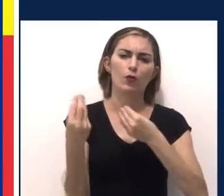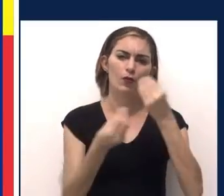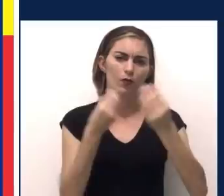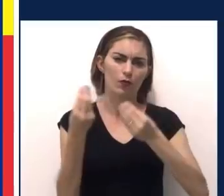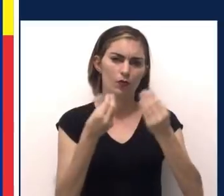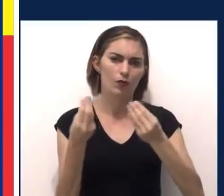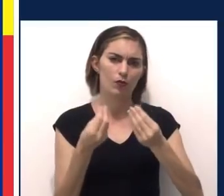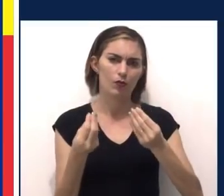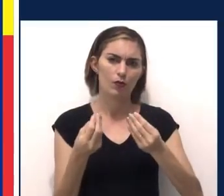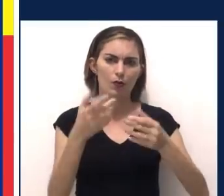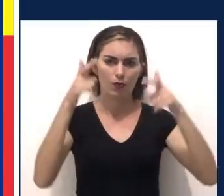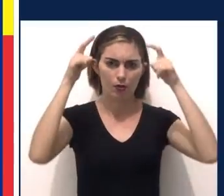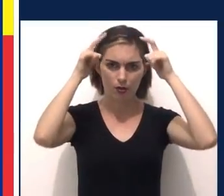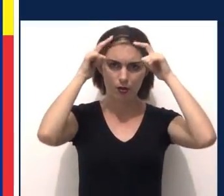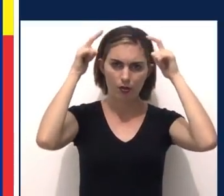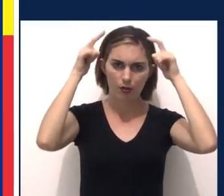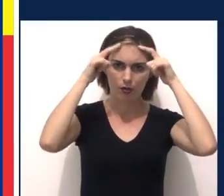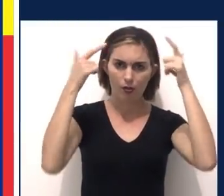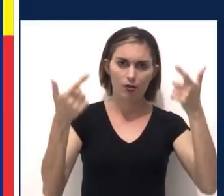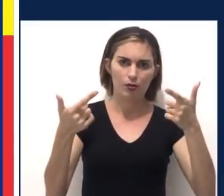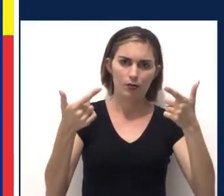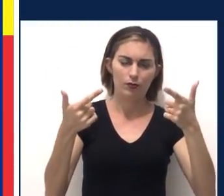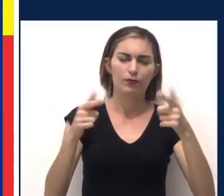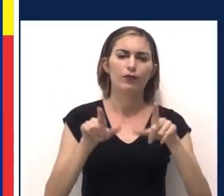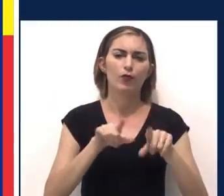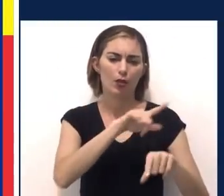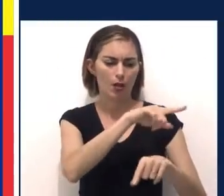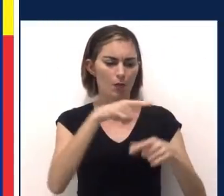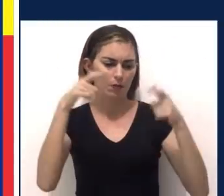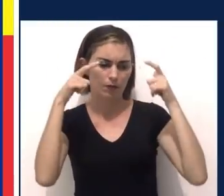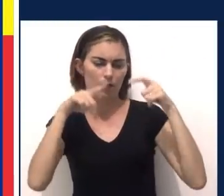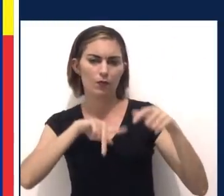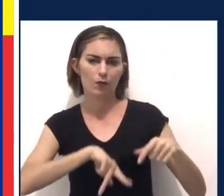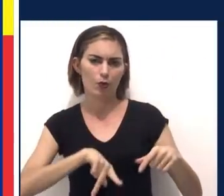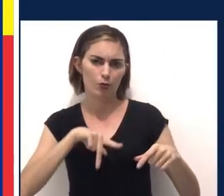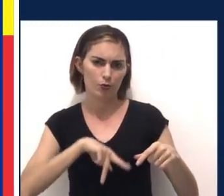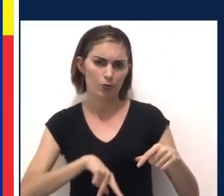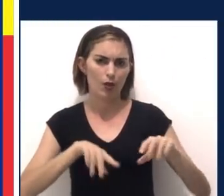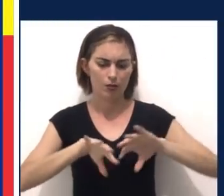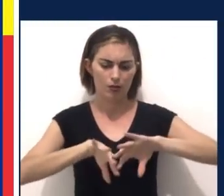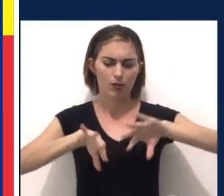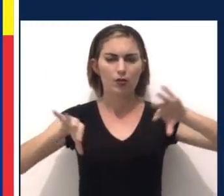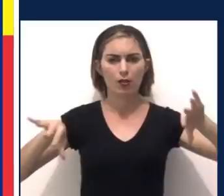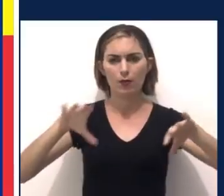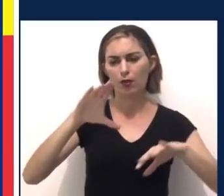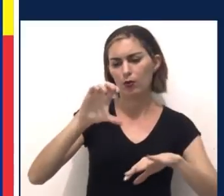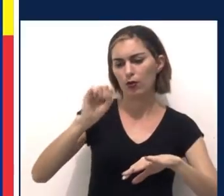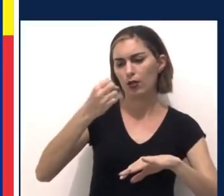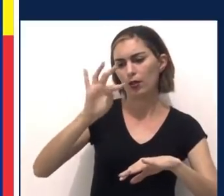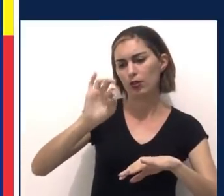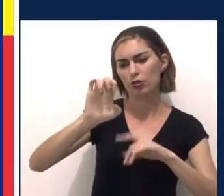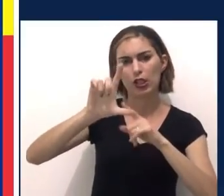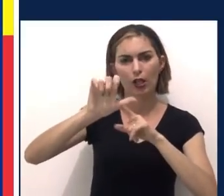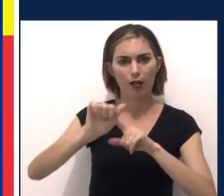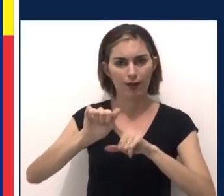deu o reino com o reino de Portugal, que se separou de Castela.